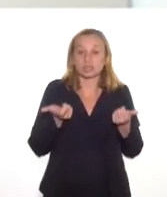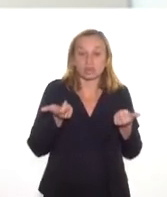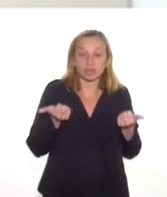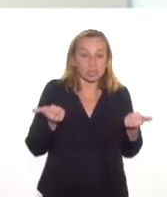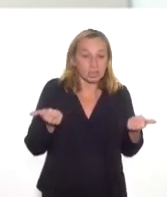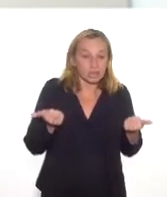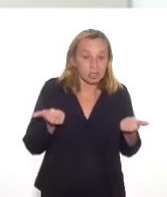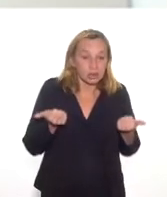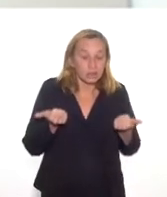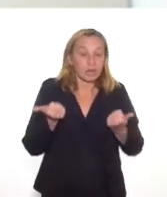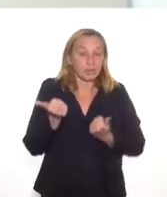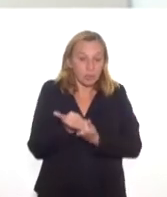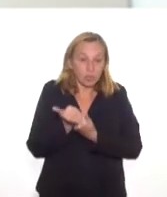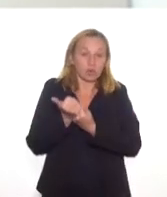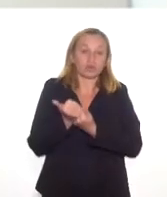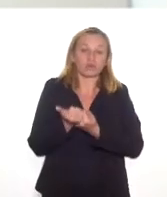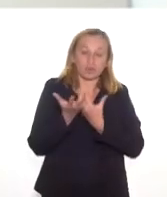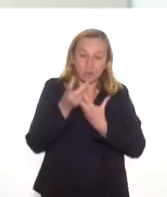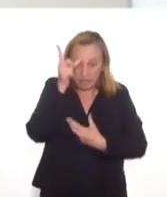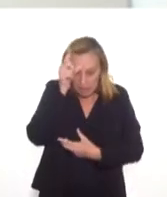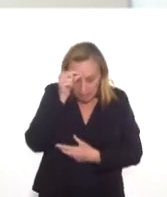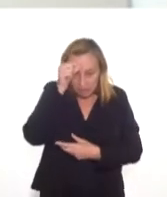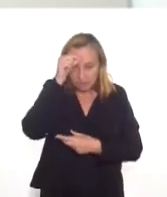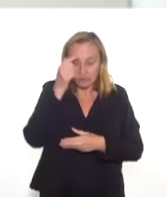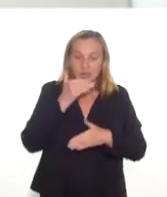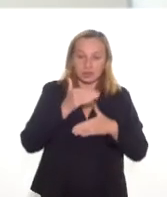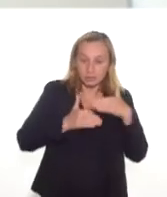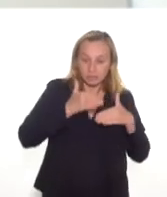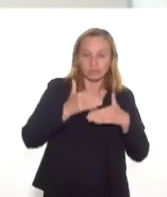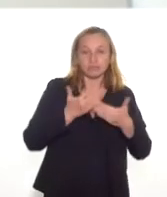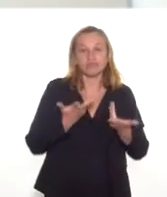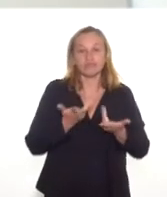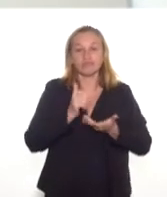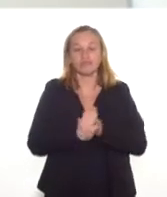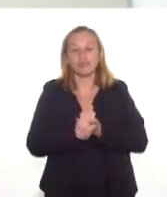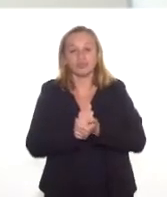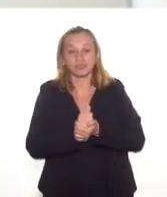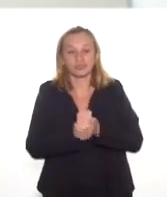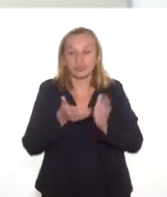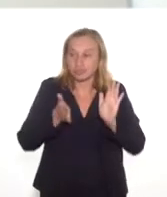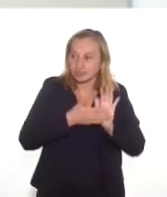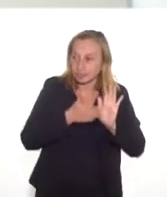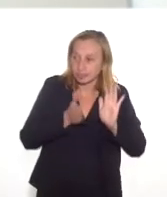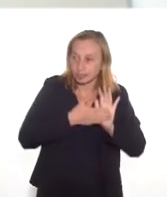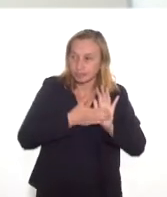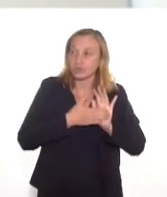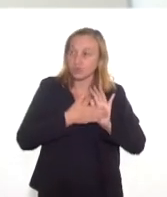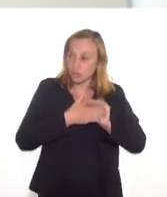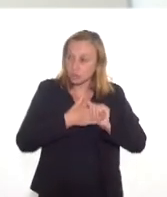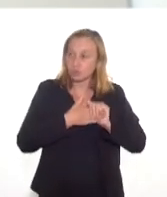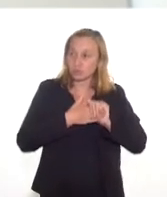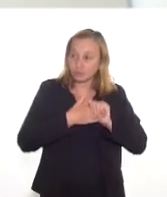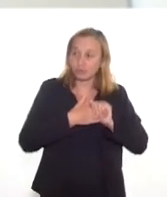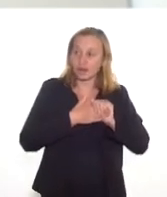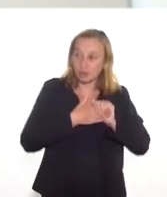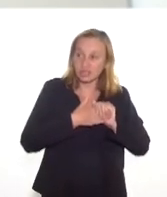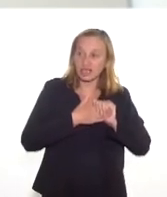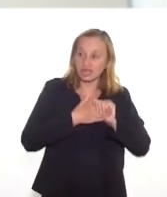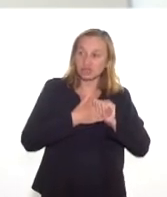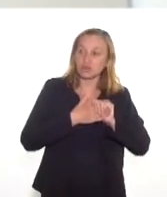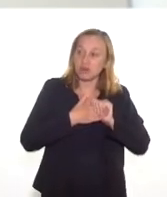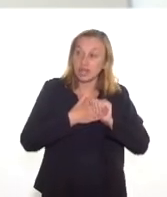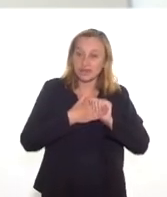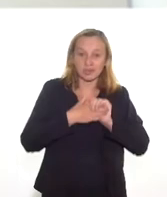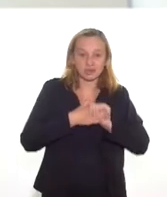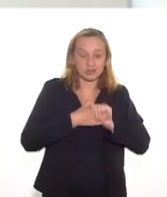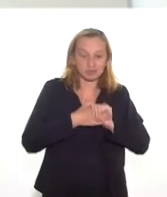um grande contraponto, um grande alívio, né, a esse processo. Essa proposta surgiu, né, de uma conversa com a própria